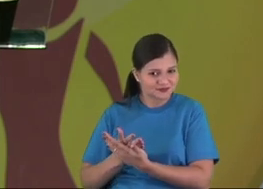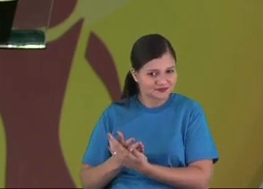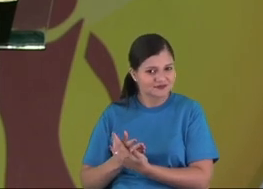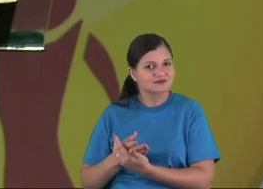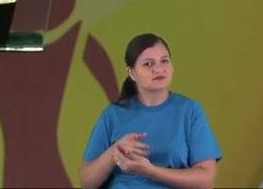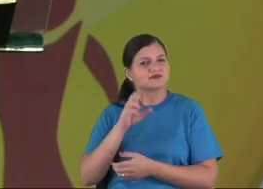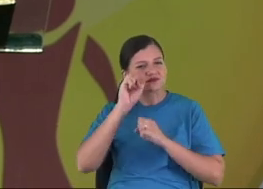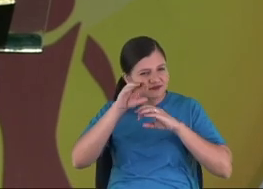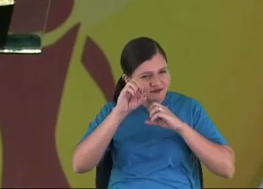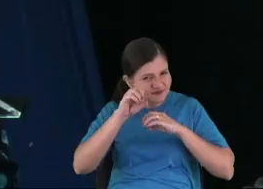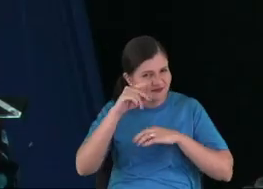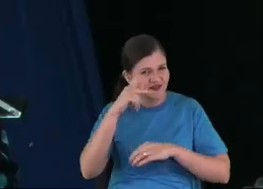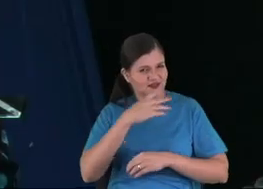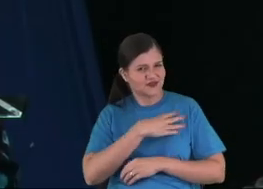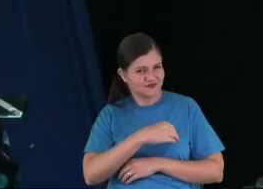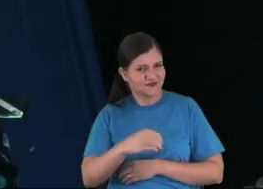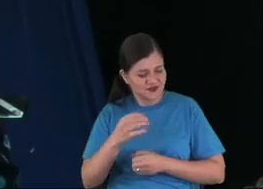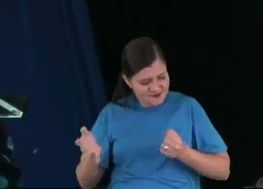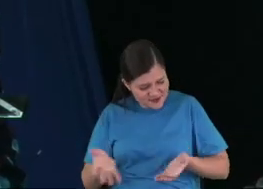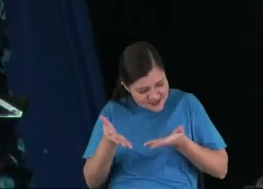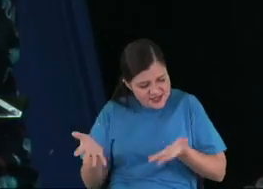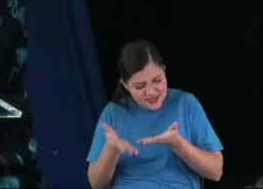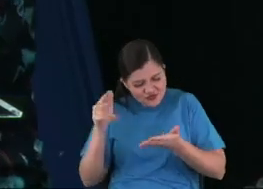Ensine o seu filho, encoraje a leitura.